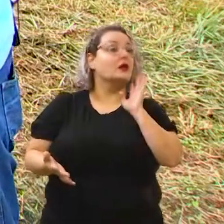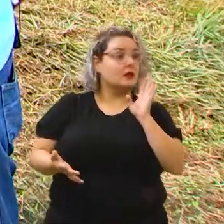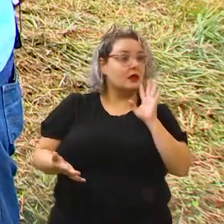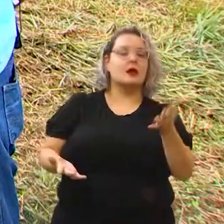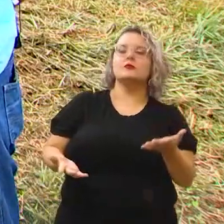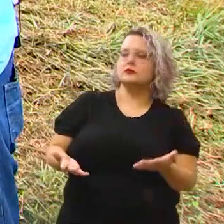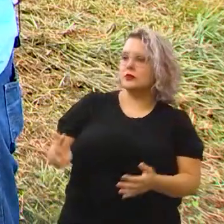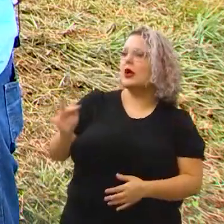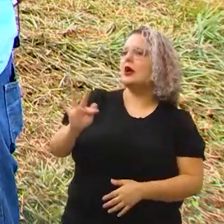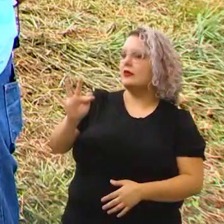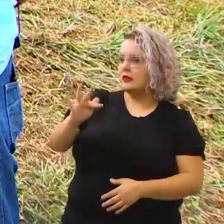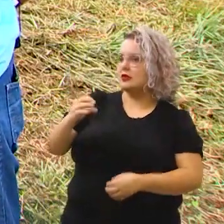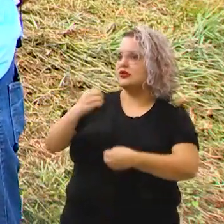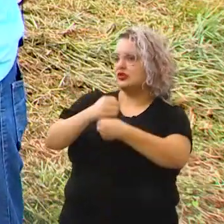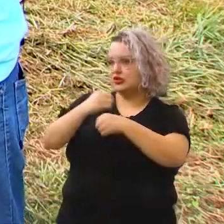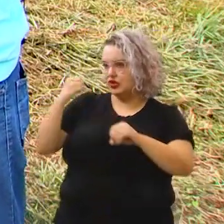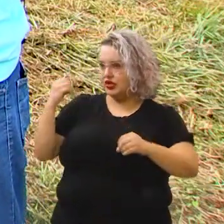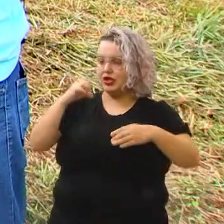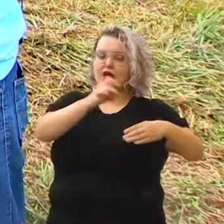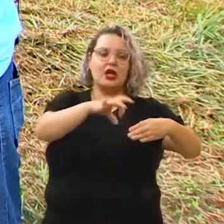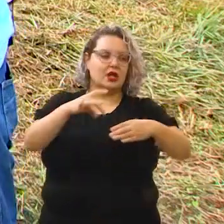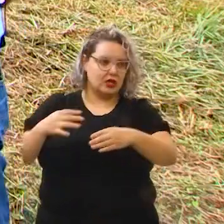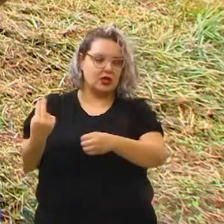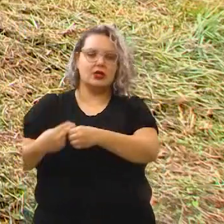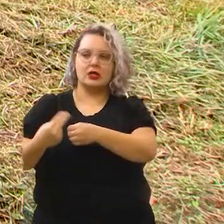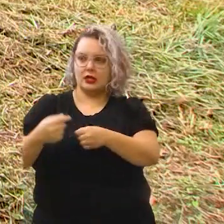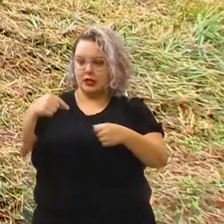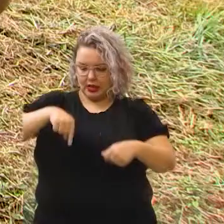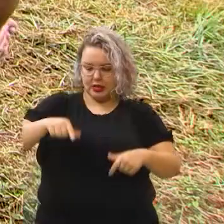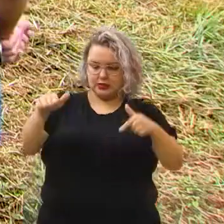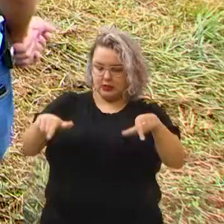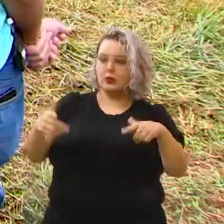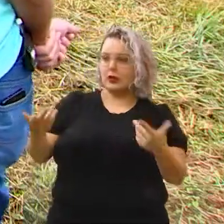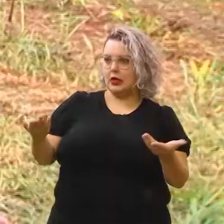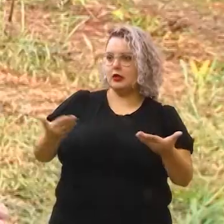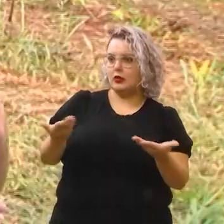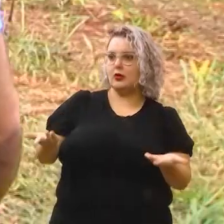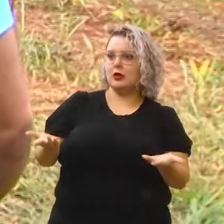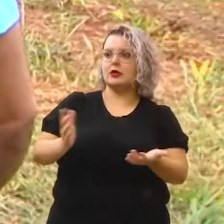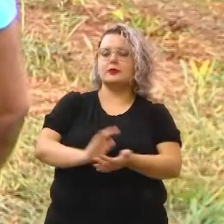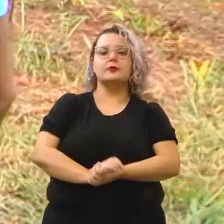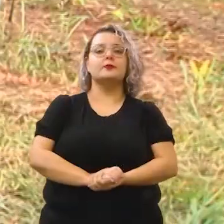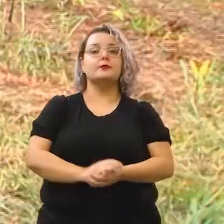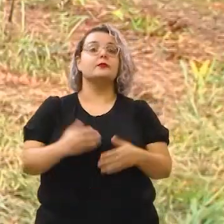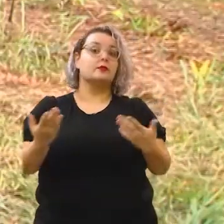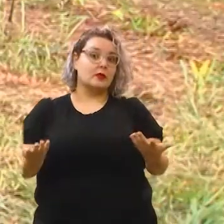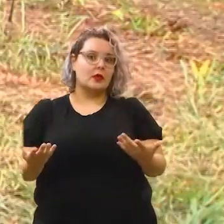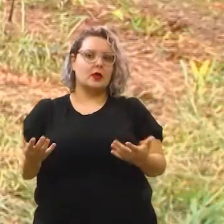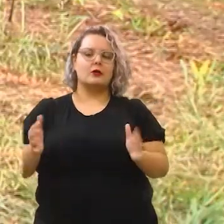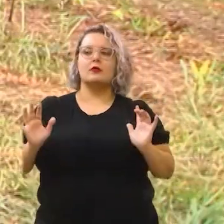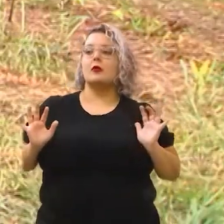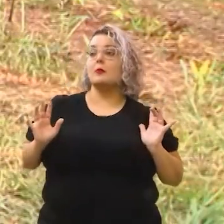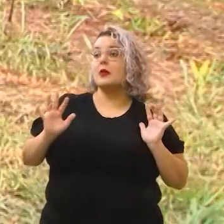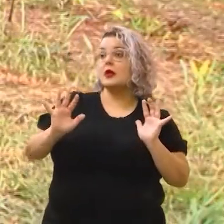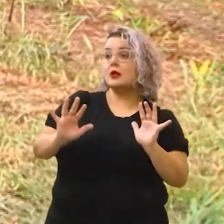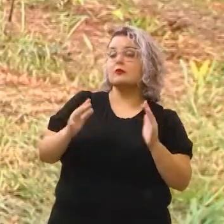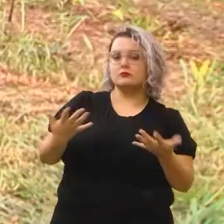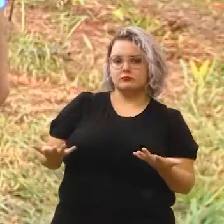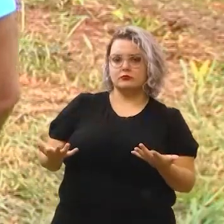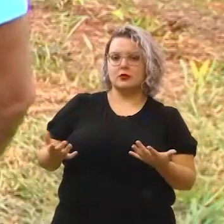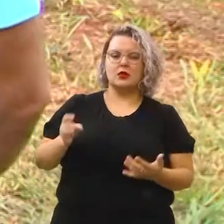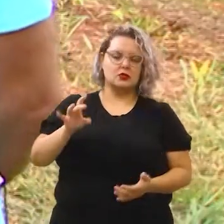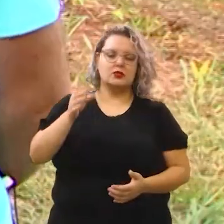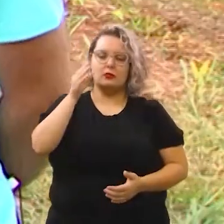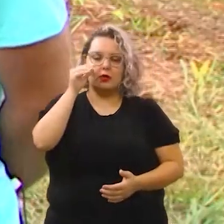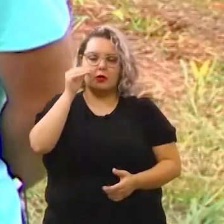Na Faculdade de Engenharia Agrícola da Unicamp, que é onde a gente está agora, né? E então esse mutirão, só